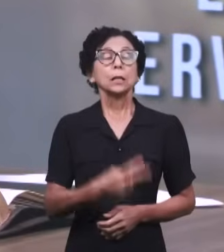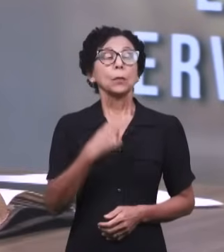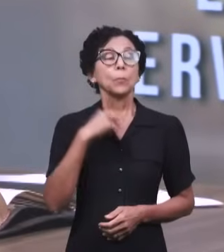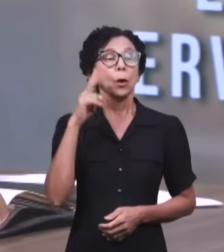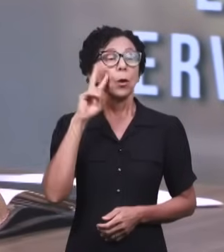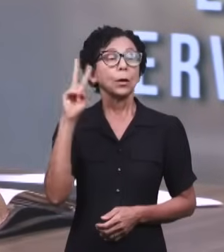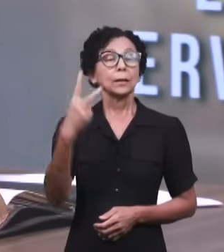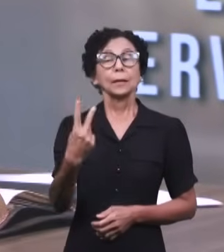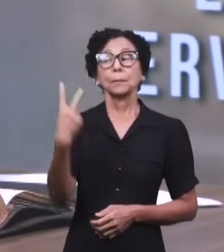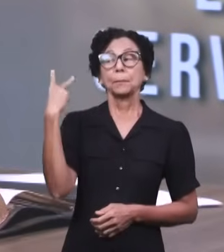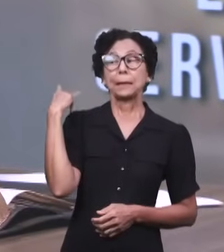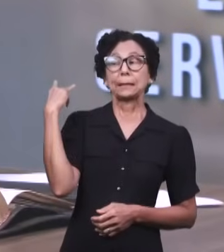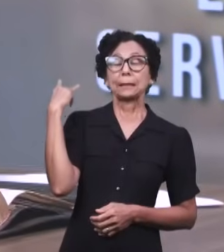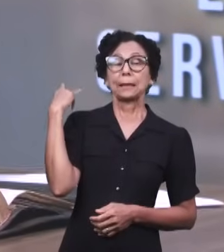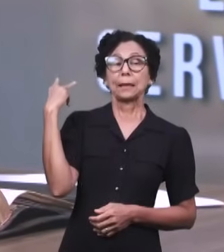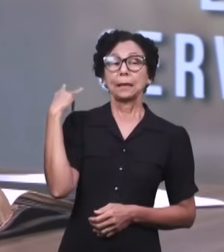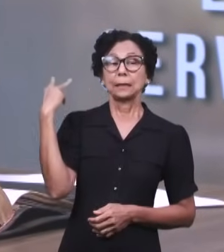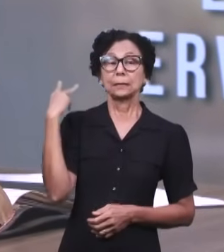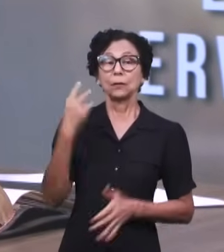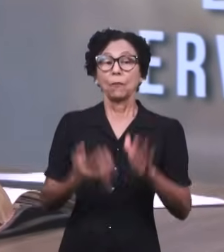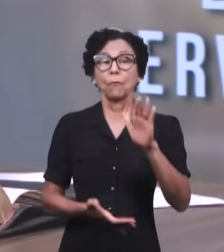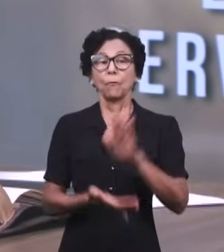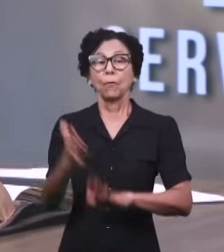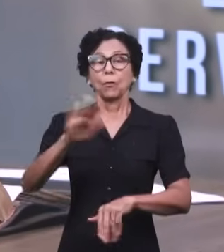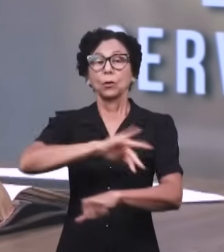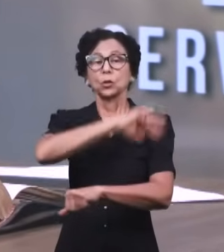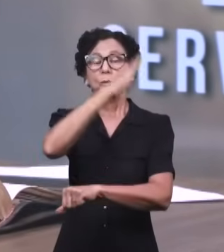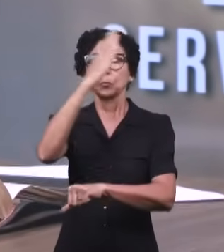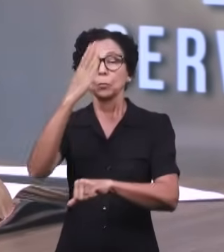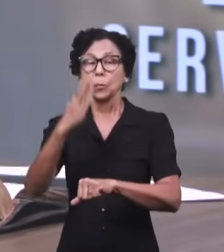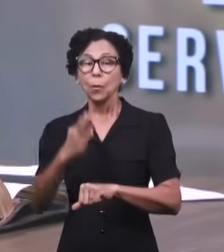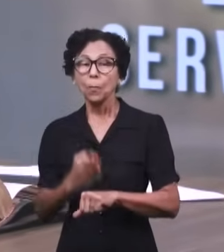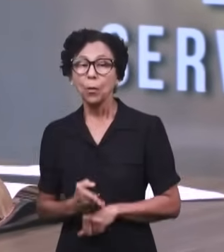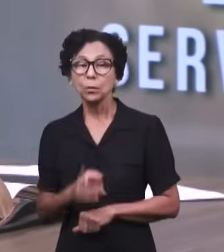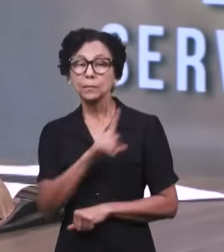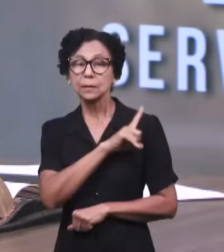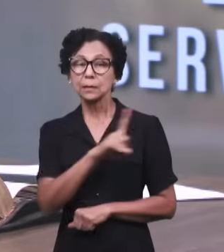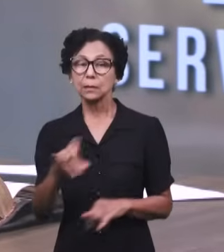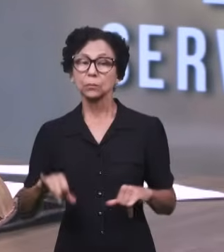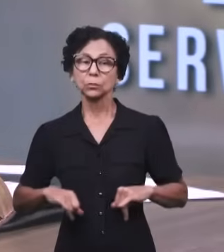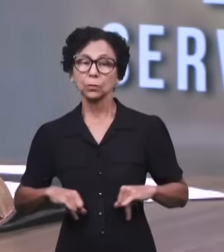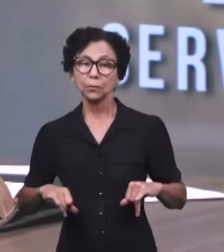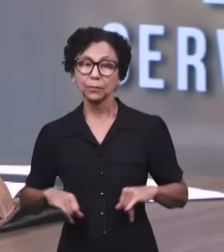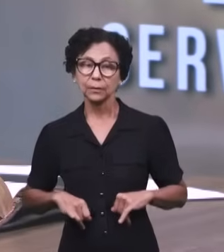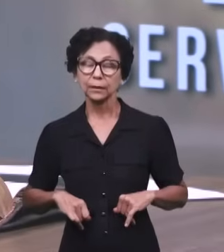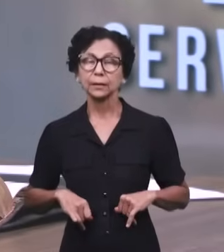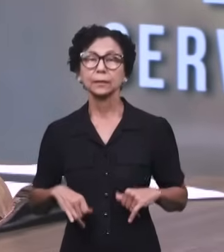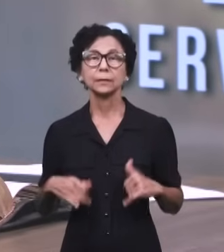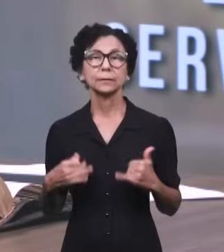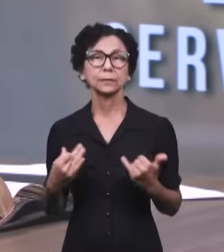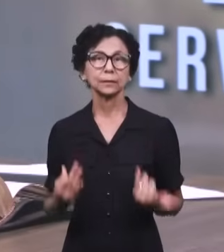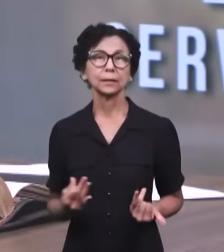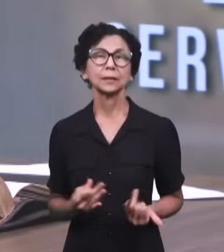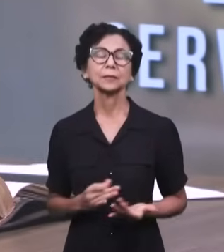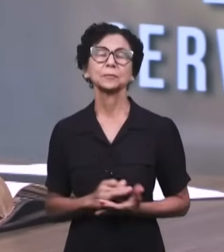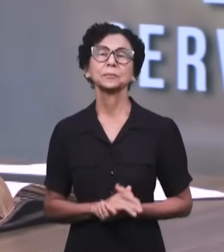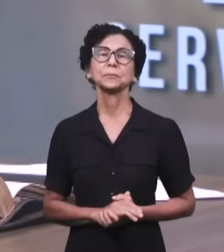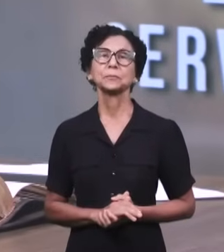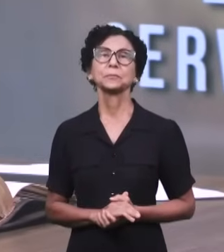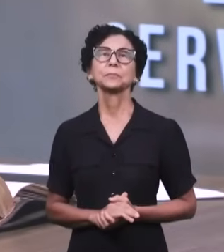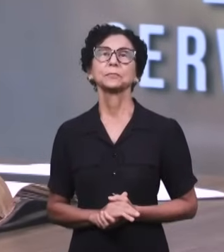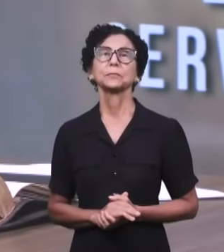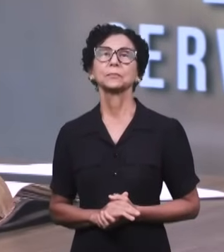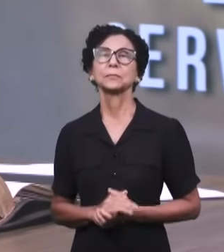campina. Escapa lá para o monte para que não pereças. Nós estamos vivendo isso, né? O momento que nós estamos